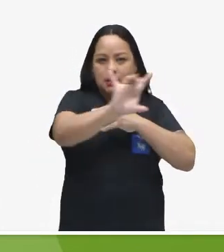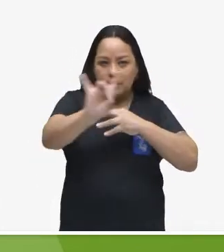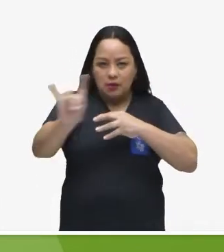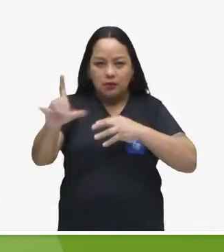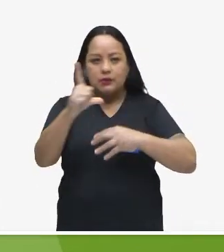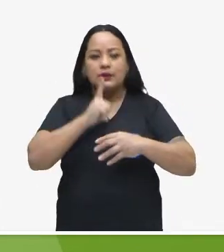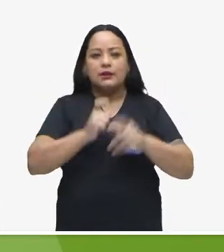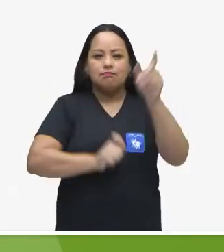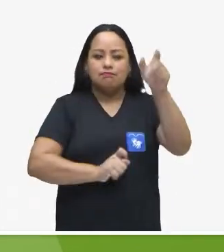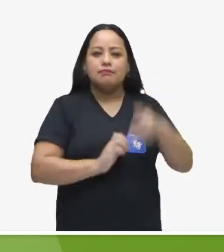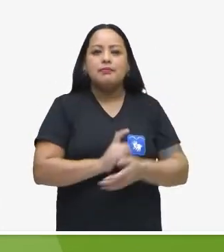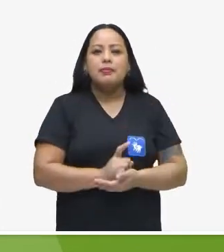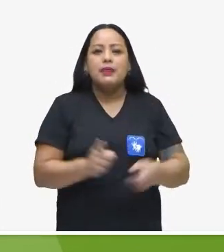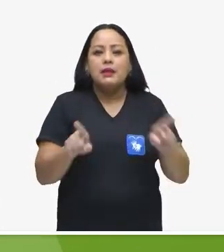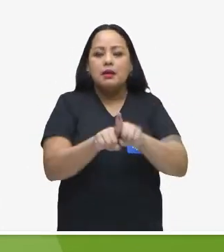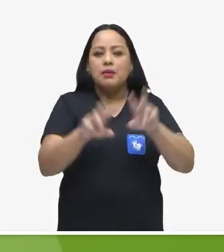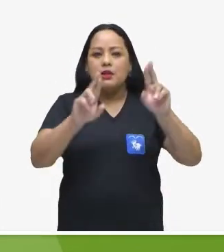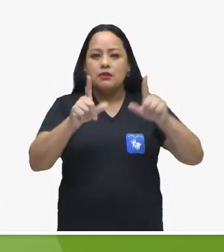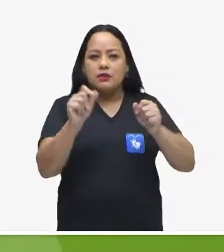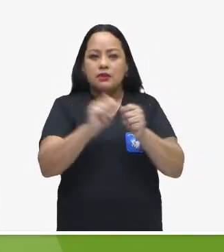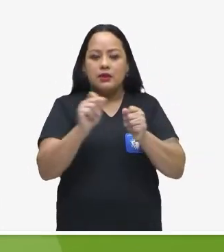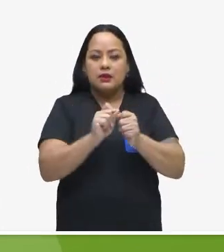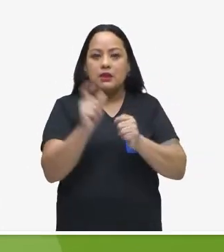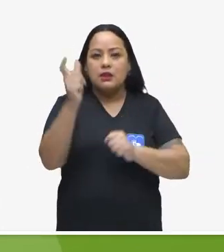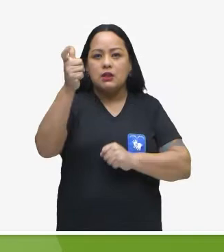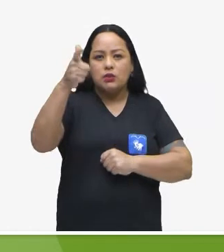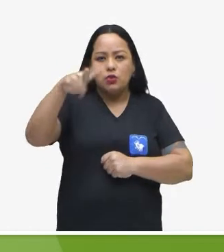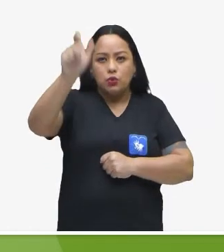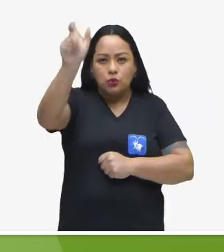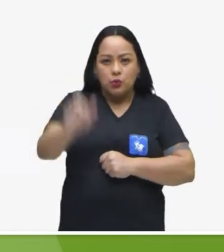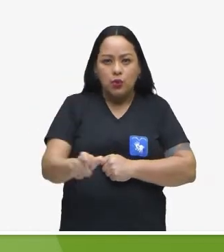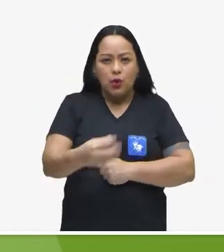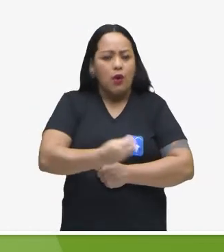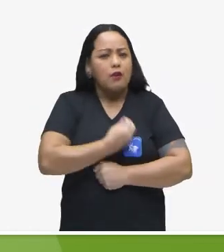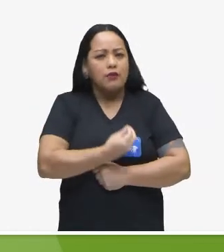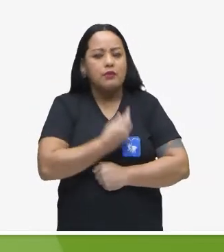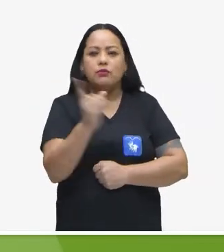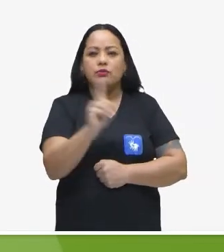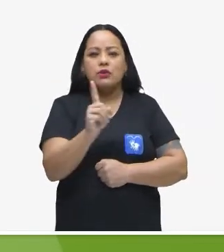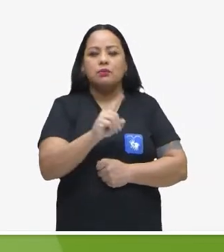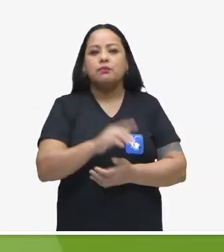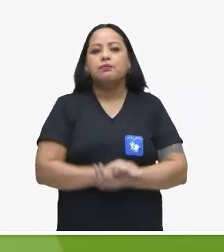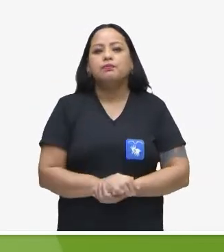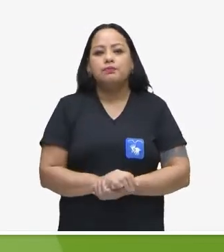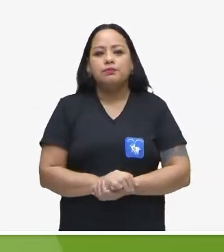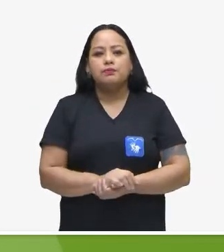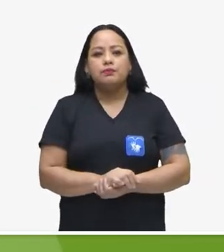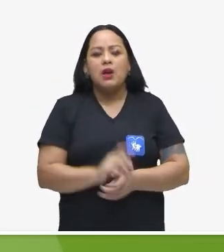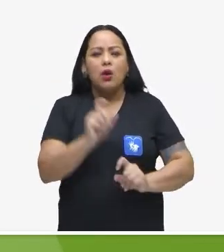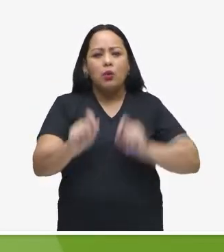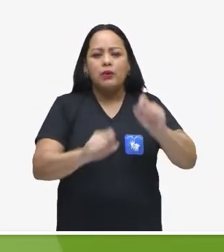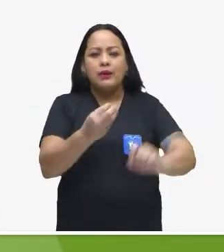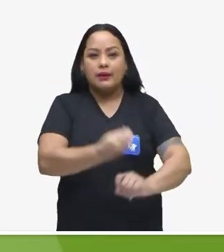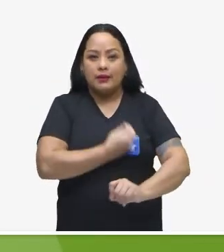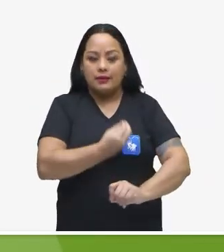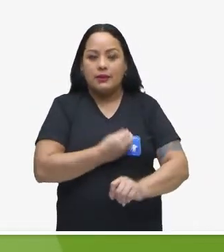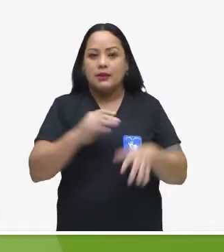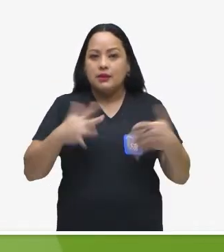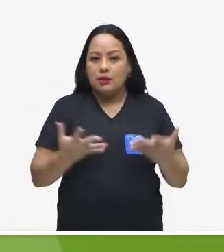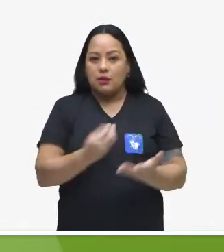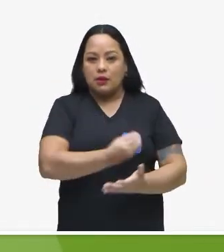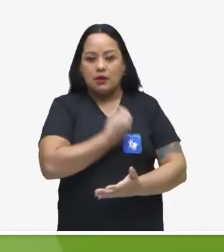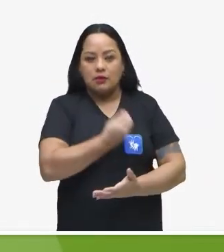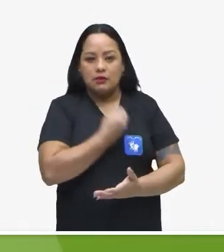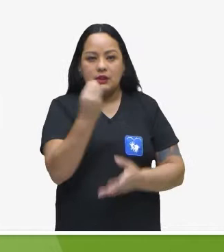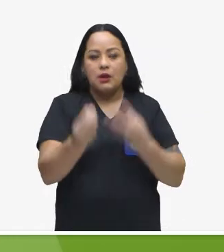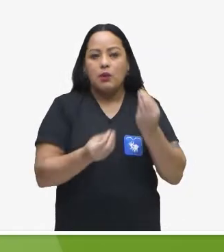têm e diferenciá-los dos seres que não são vivos, tá ok? Então, vamos ver o que é vida. Então, vida